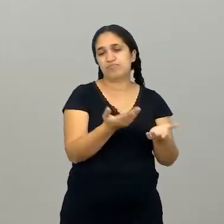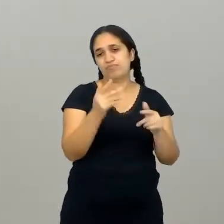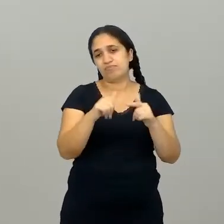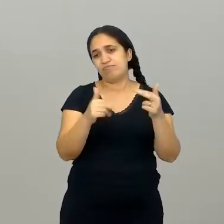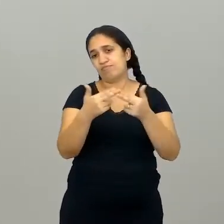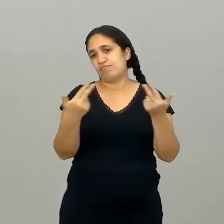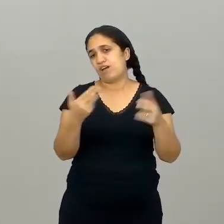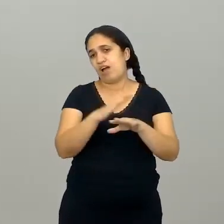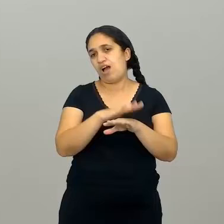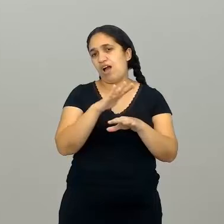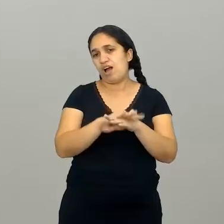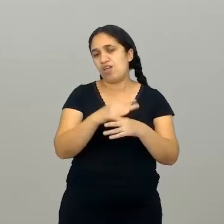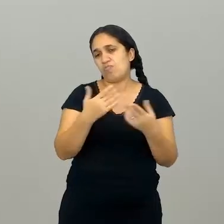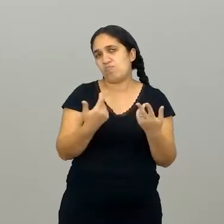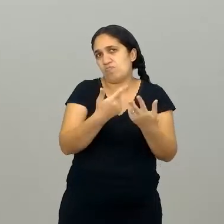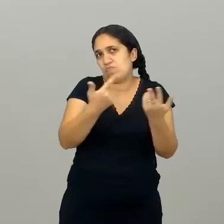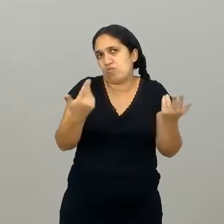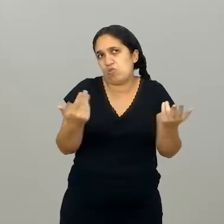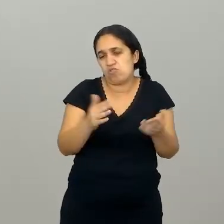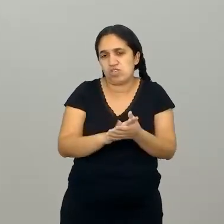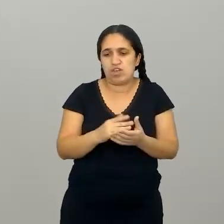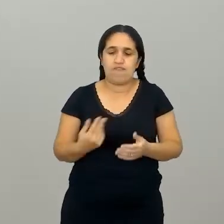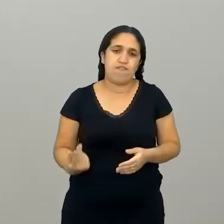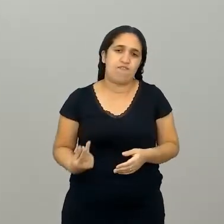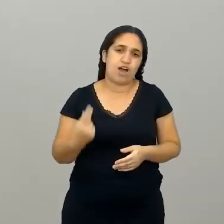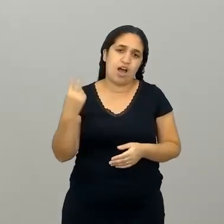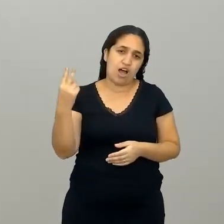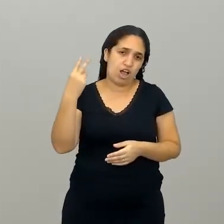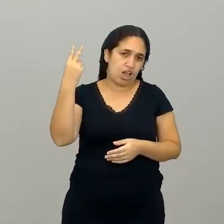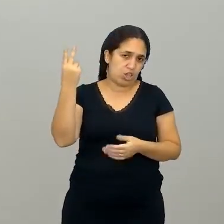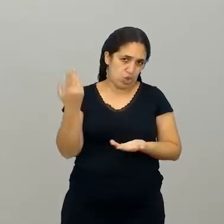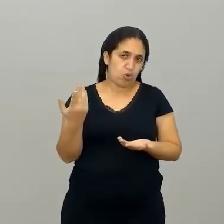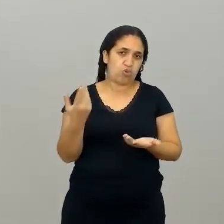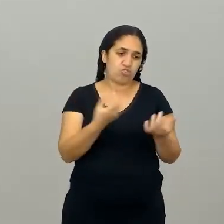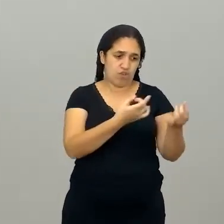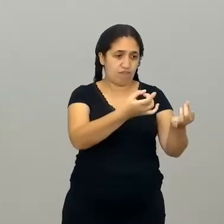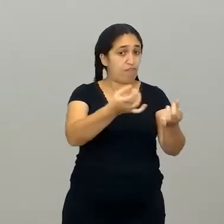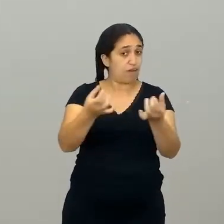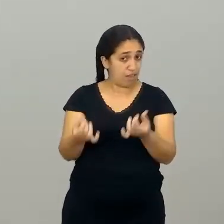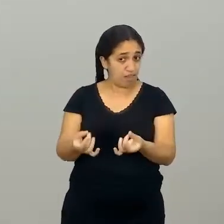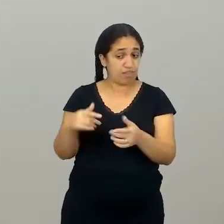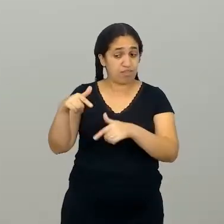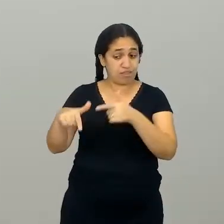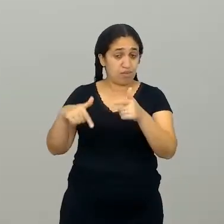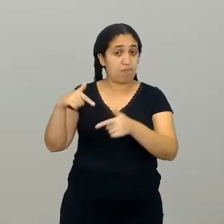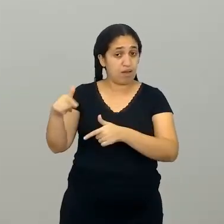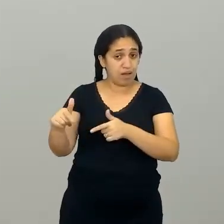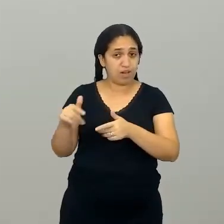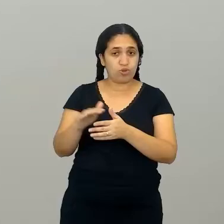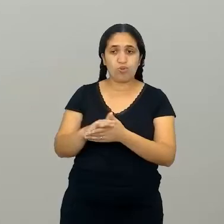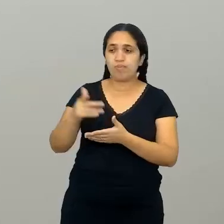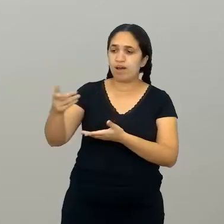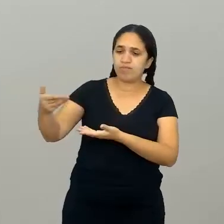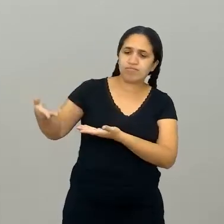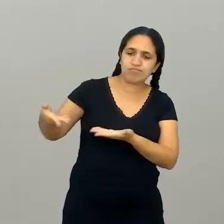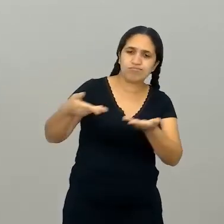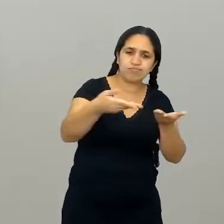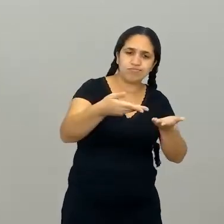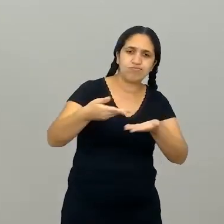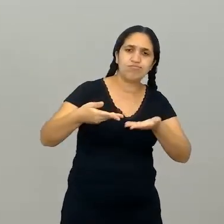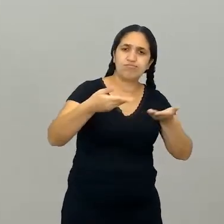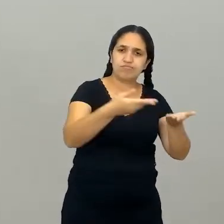aí valores que vão dar na relação de comércios e serviços, de forma que você